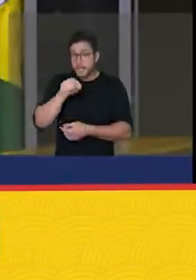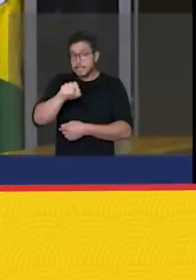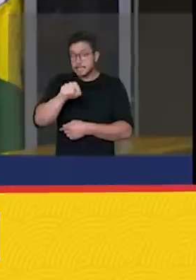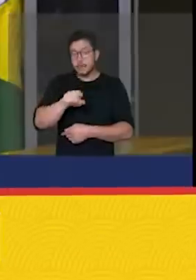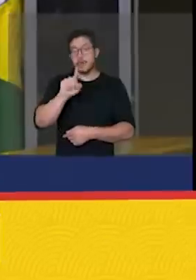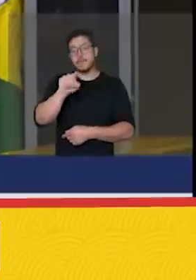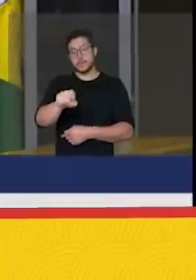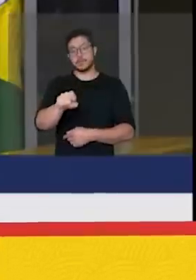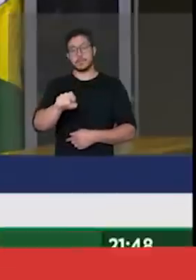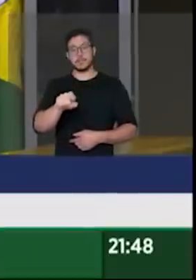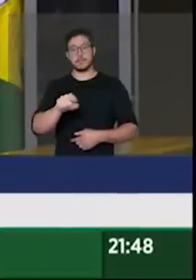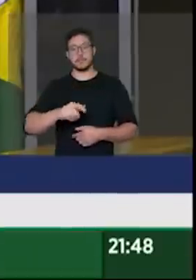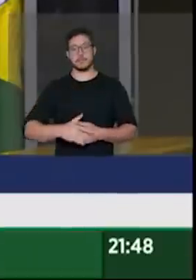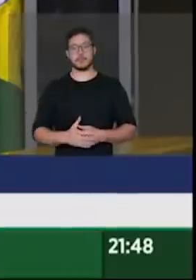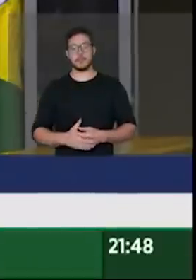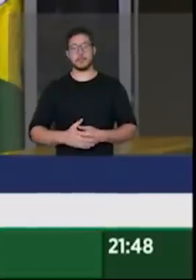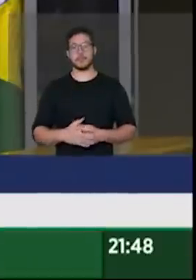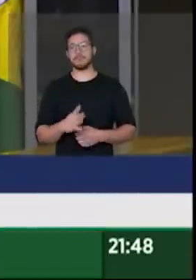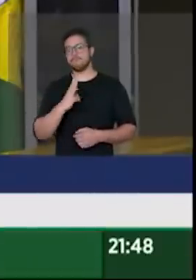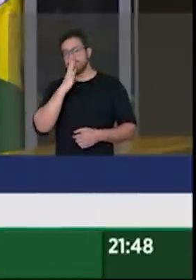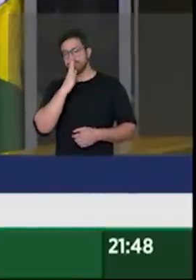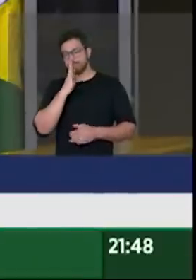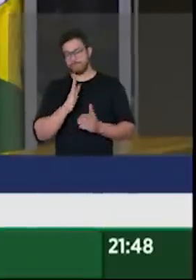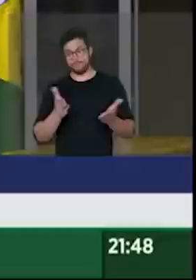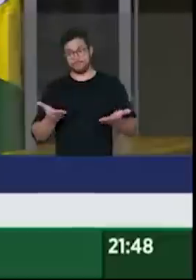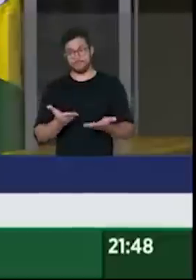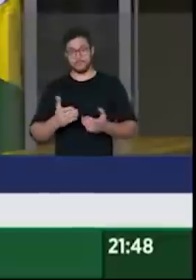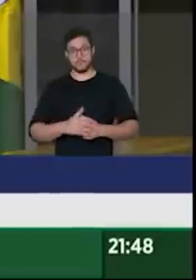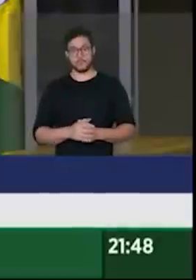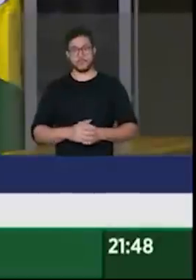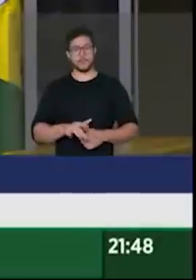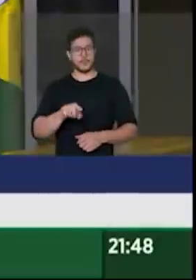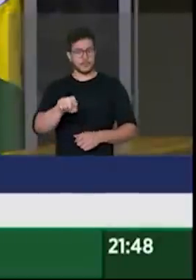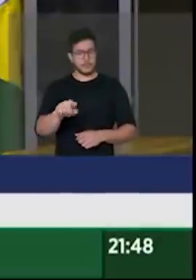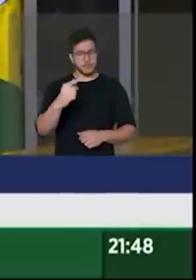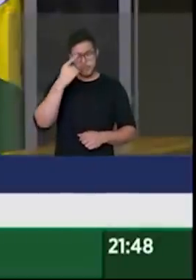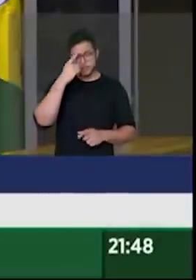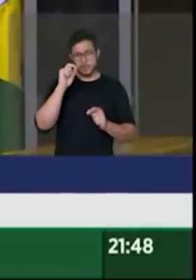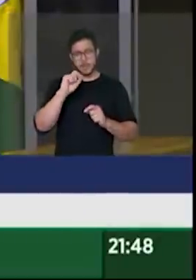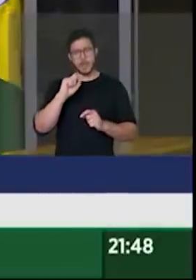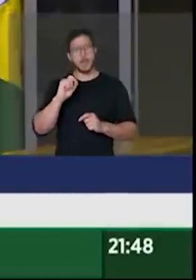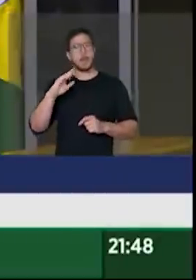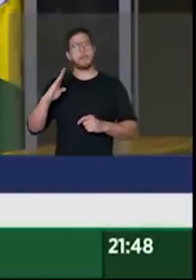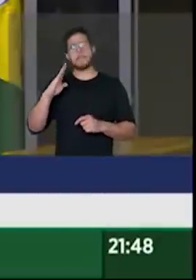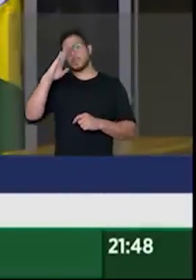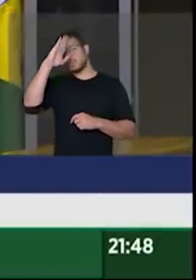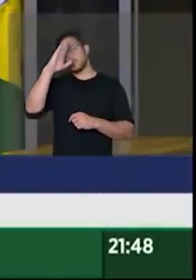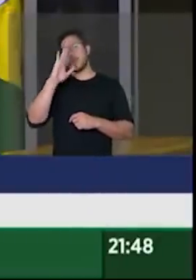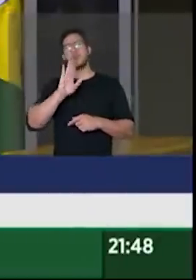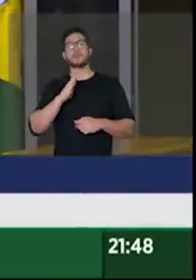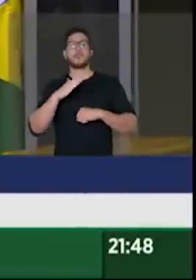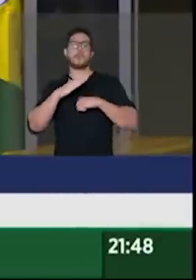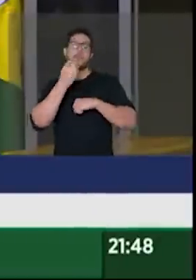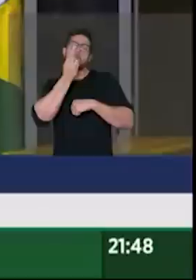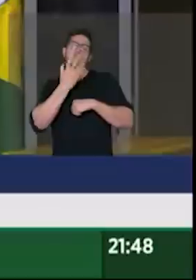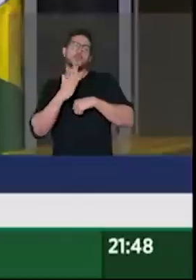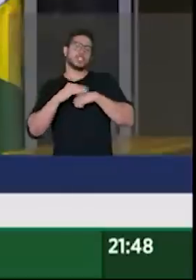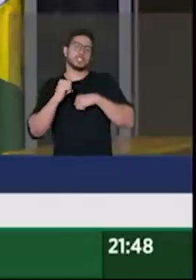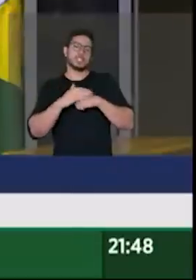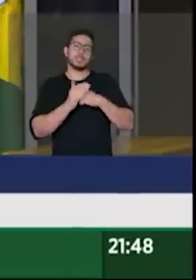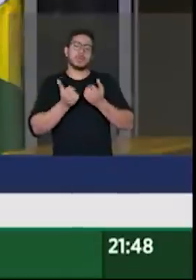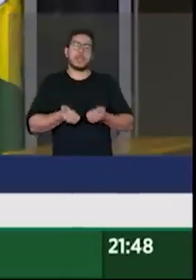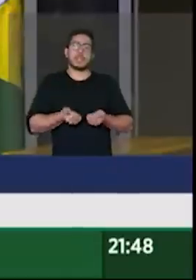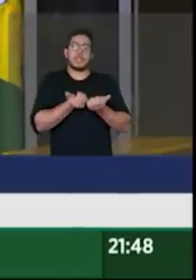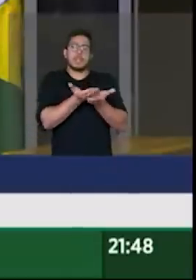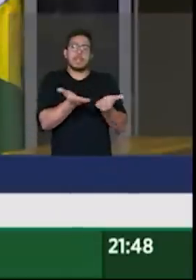esse rombo é você que me escuta agora. Não pense que o Bolsonaro está fazendo uma doação, que o governo ou o Congresso estão